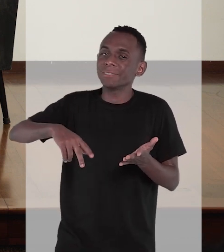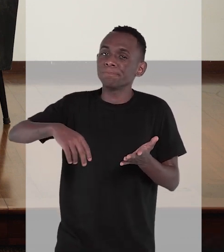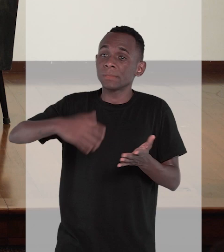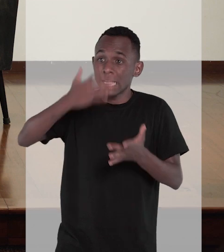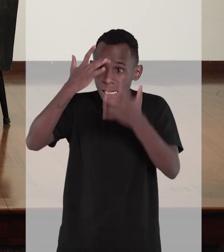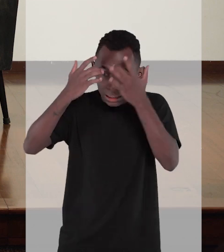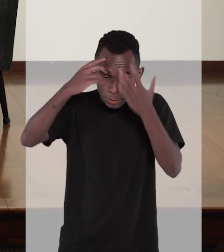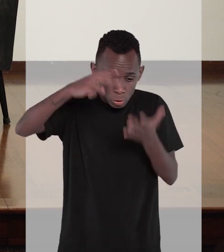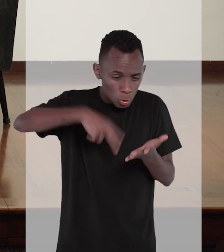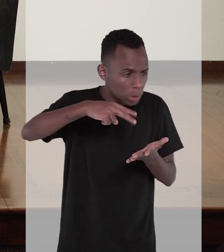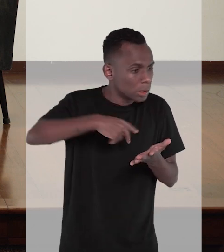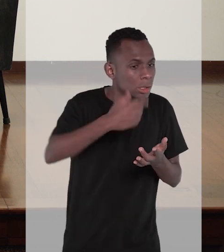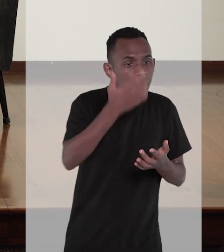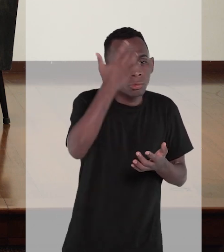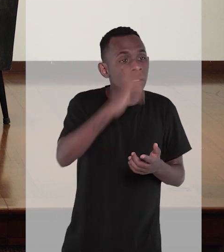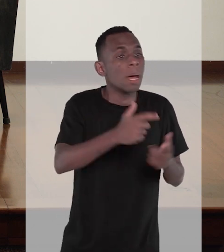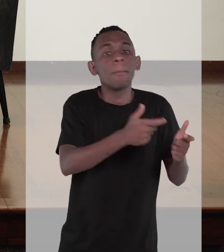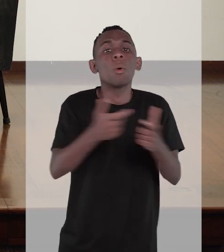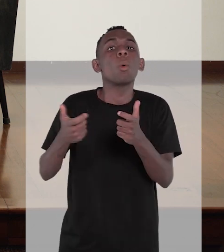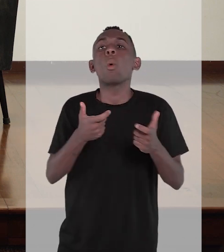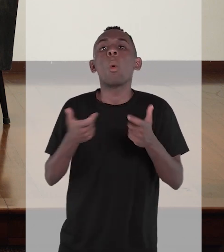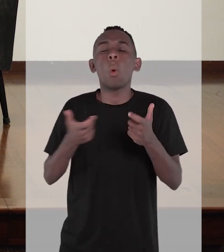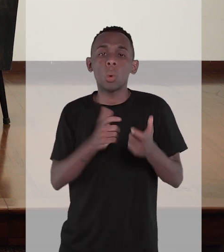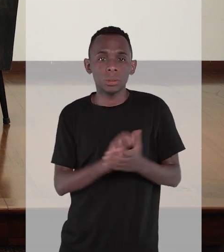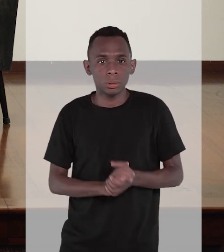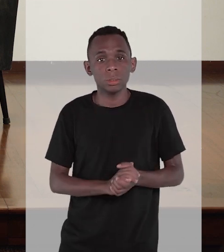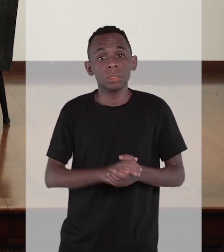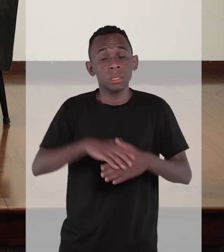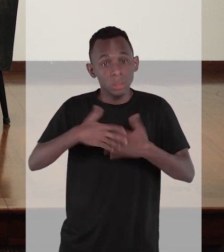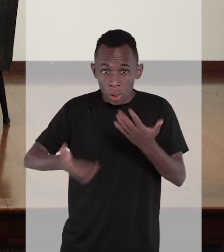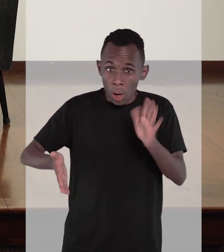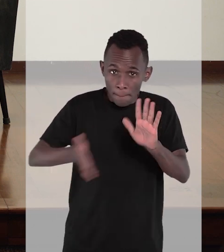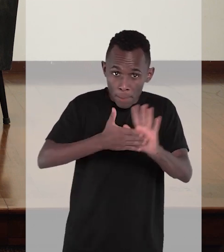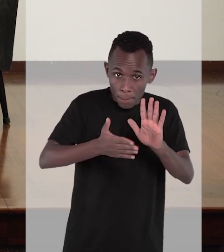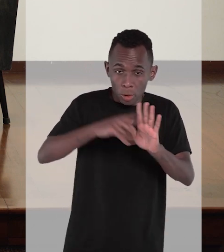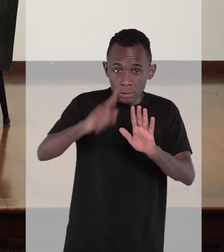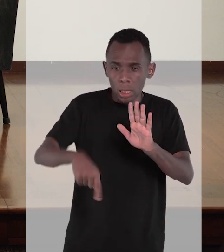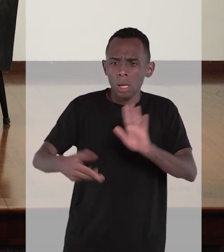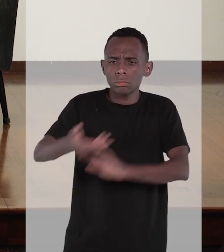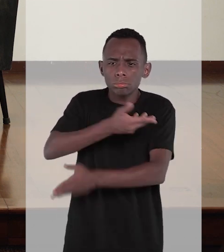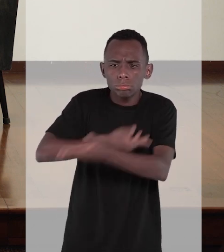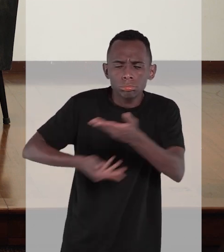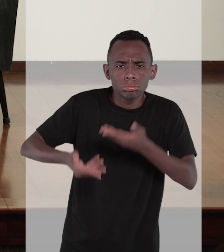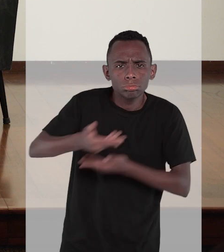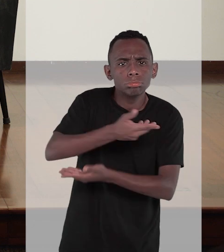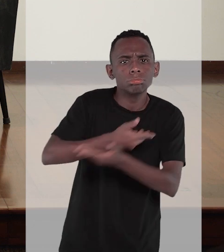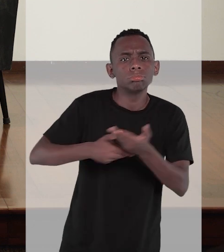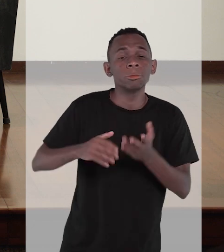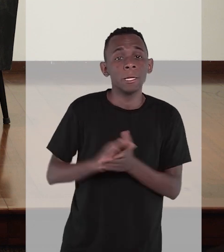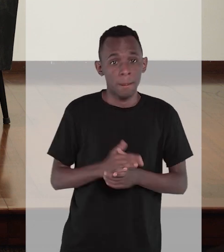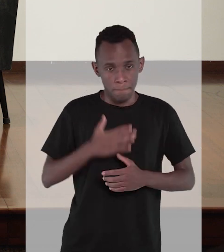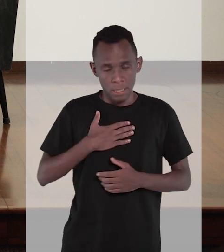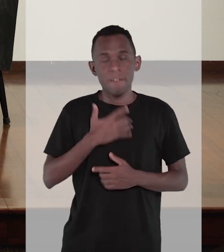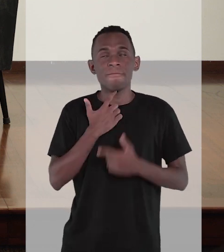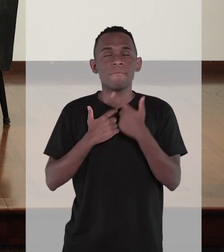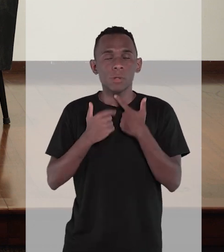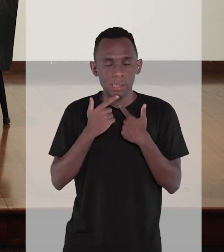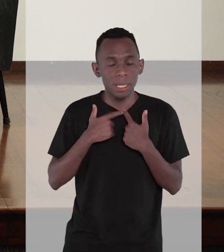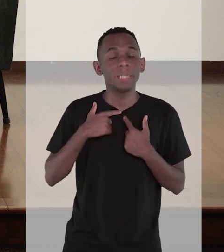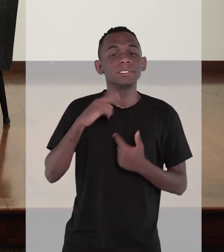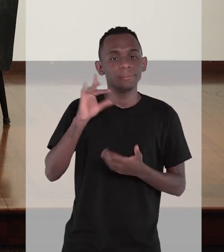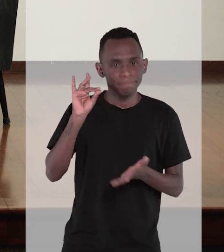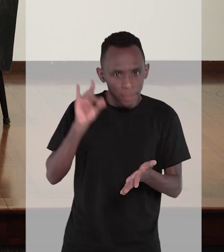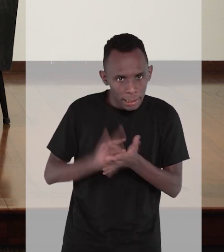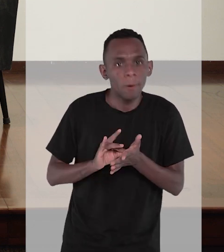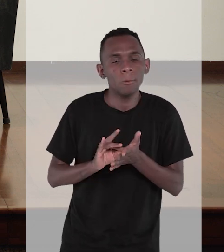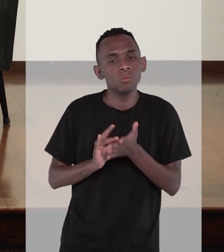leitor está sempre em um lugar inesperado, né? Só que você propôs uma conversa nesse livro, não é isso? Uhum. O meu desejo